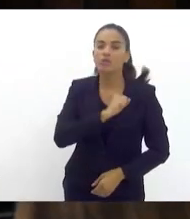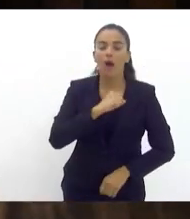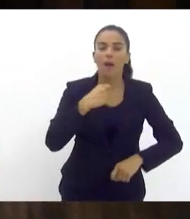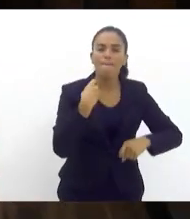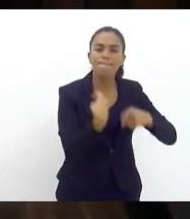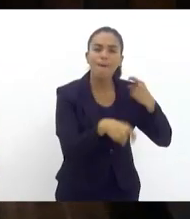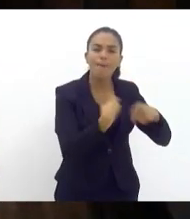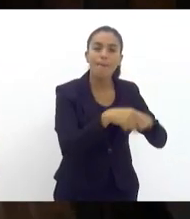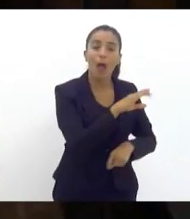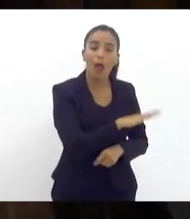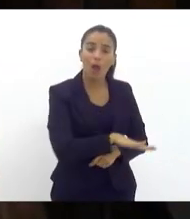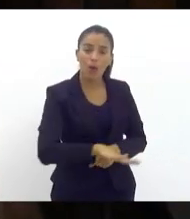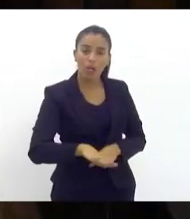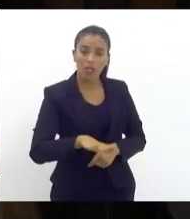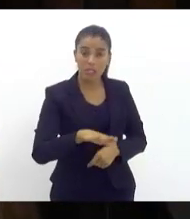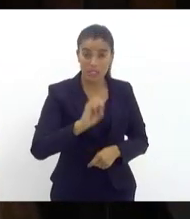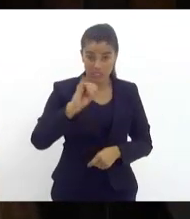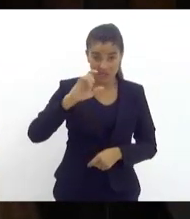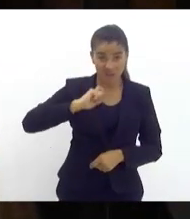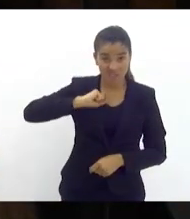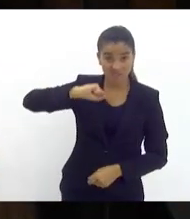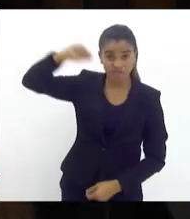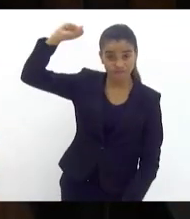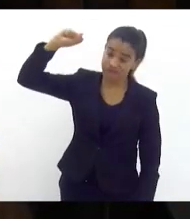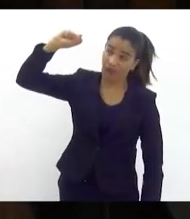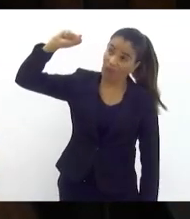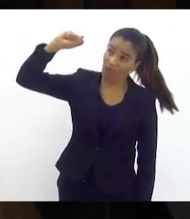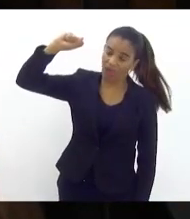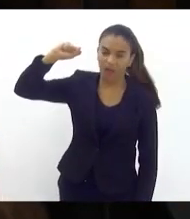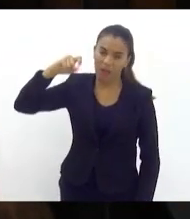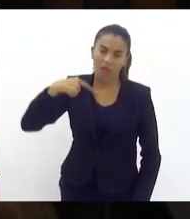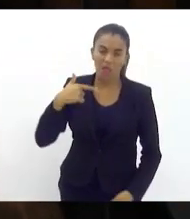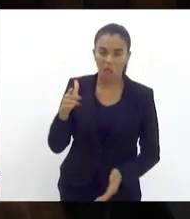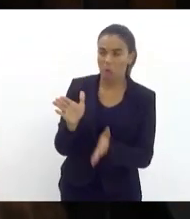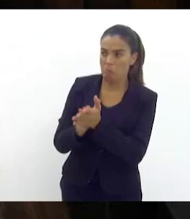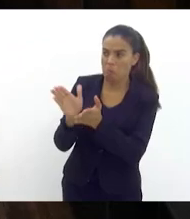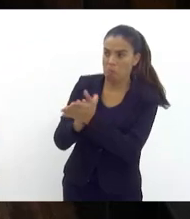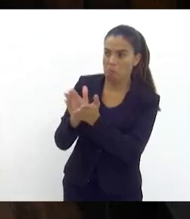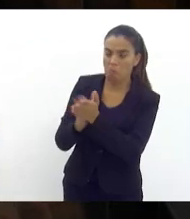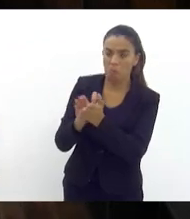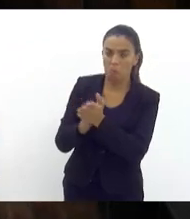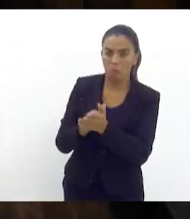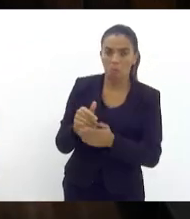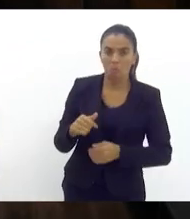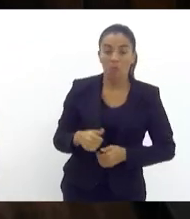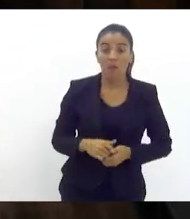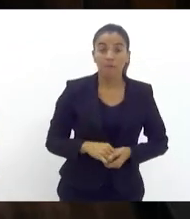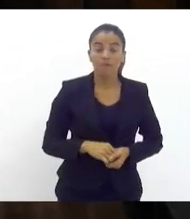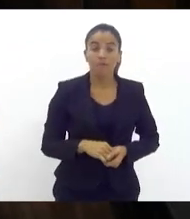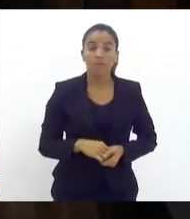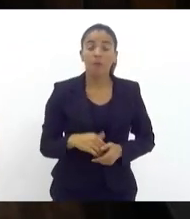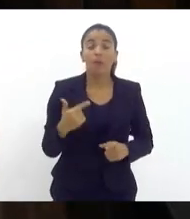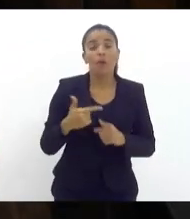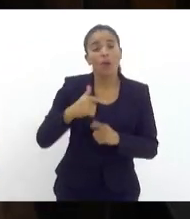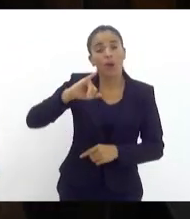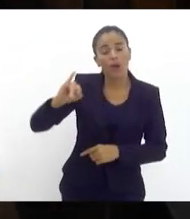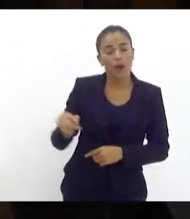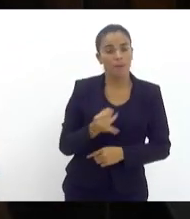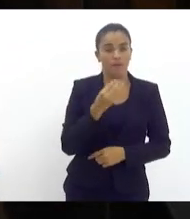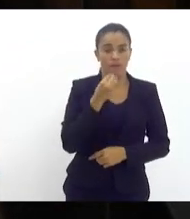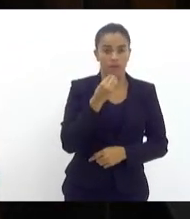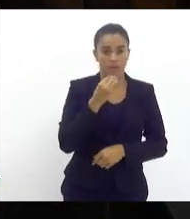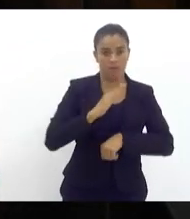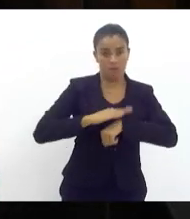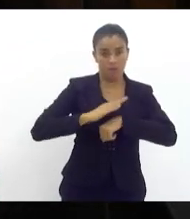se tivesse pena de morte vou te contar não sei se um grande freguês então eu quero aproveitar essa oportunidade